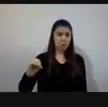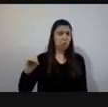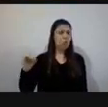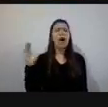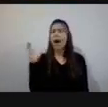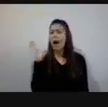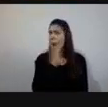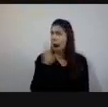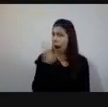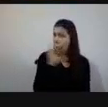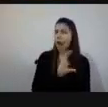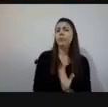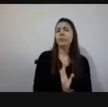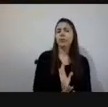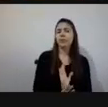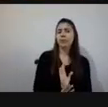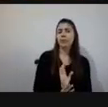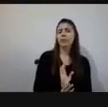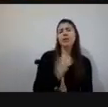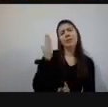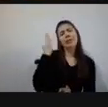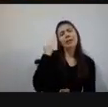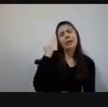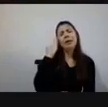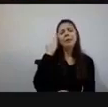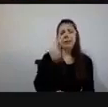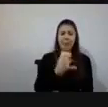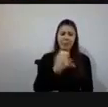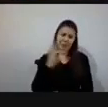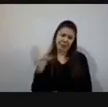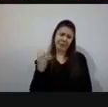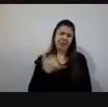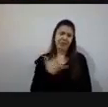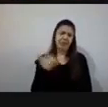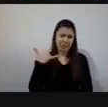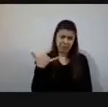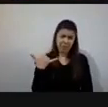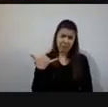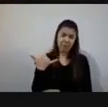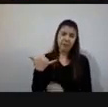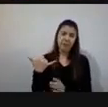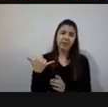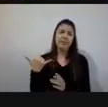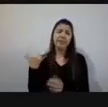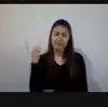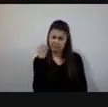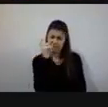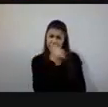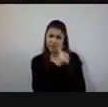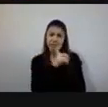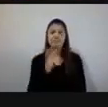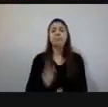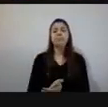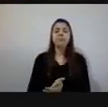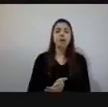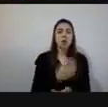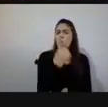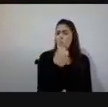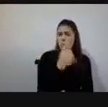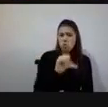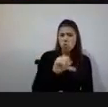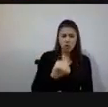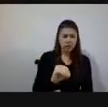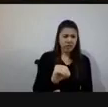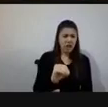do conselho tutelar é um número mais completo, né? Um número inteiro de telefone. Às vezes, não está salvo no celular. É 190, não tem